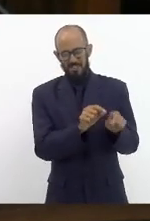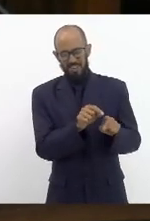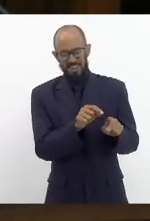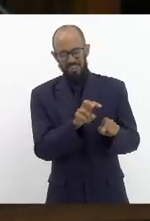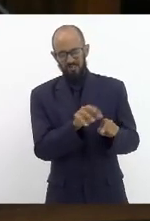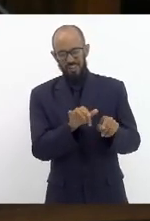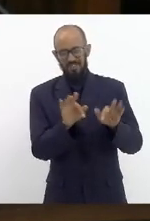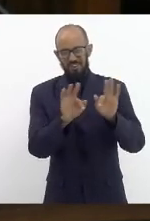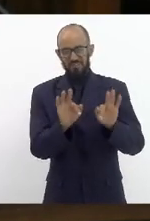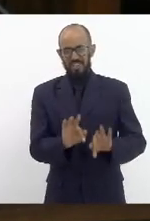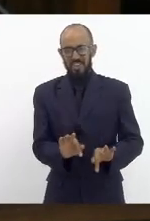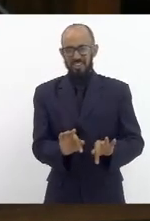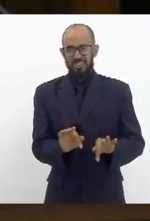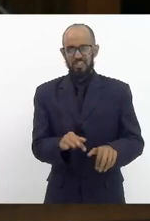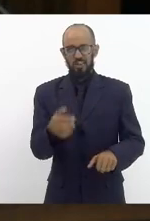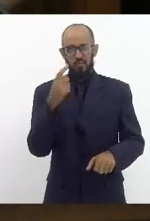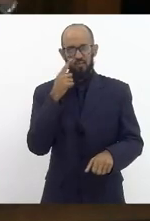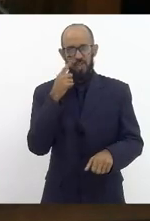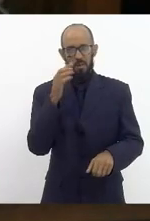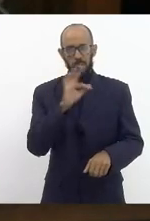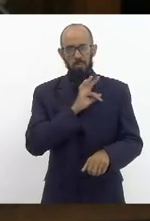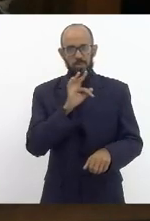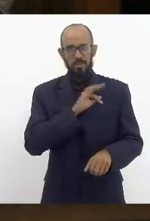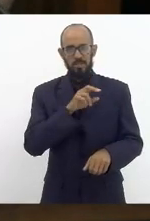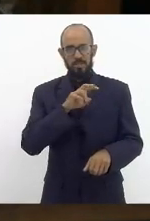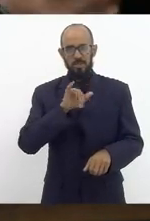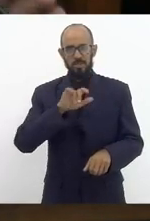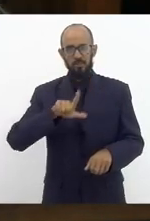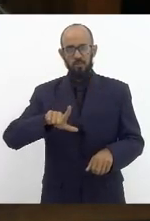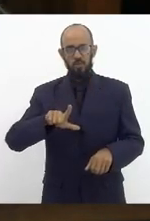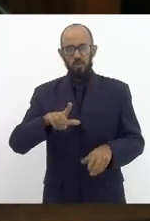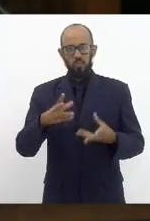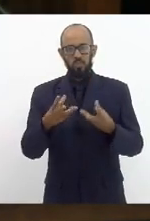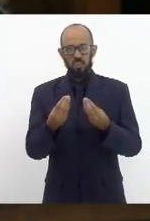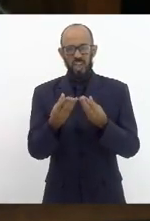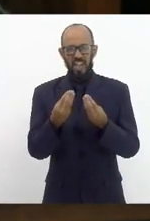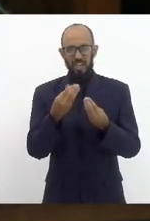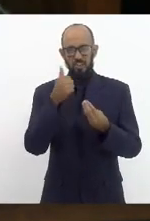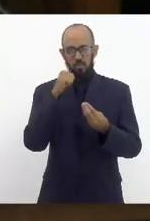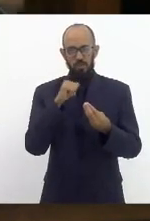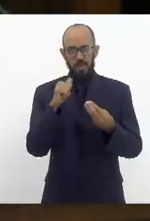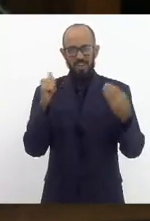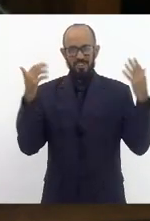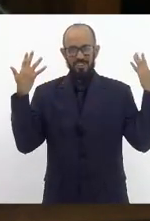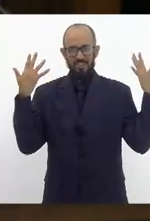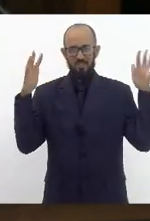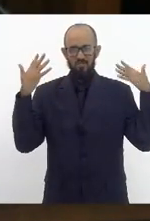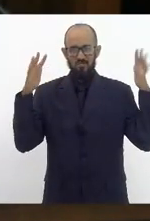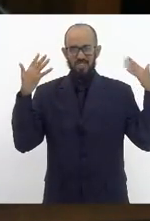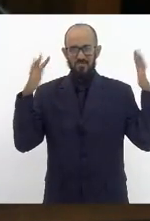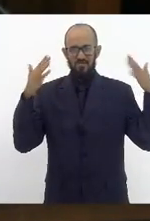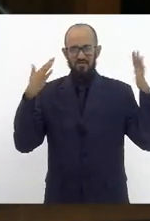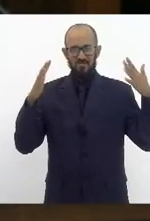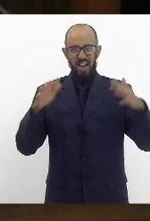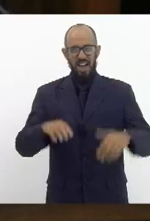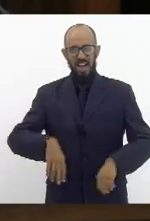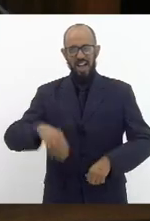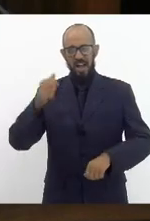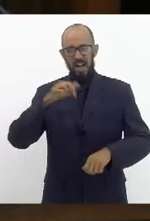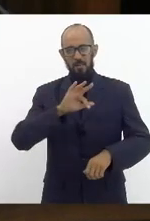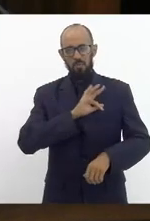ver a Polícia Civil tomada por mulheres e que viva a Polícia